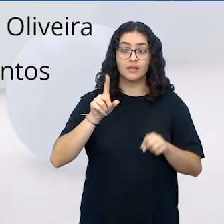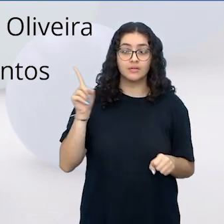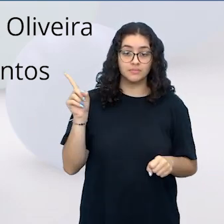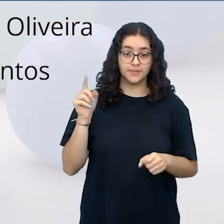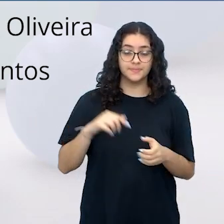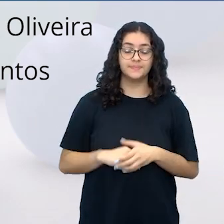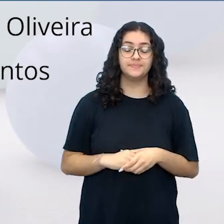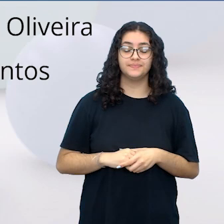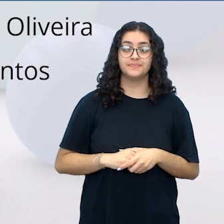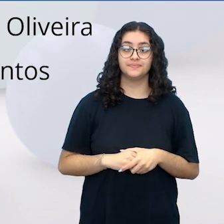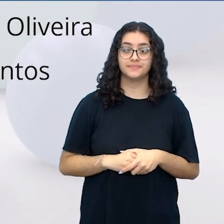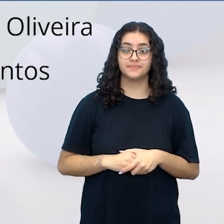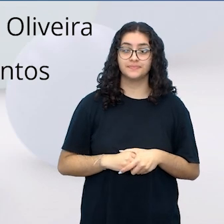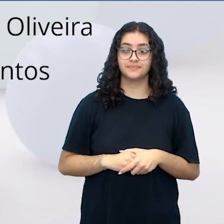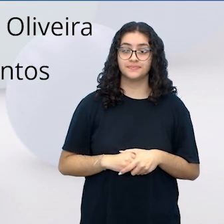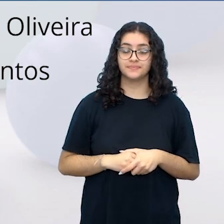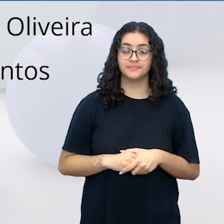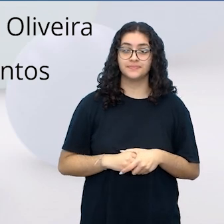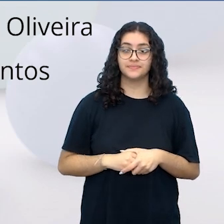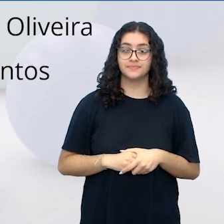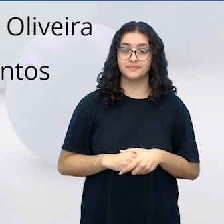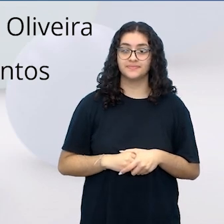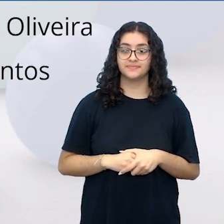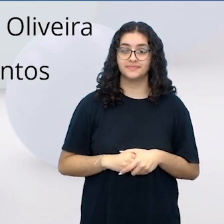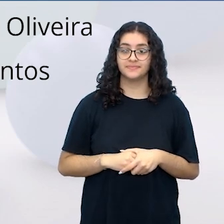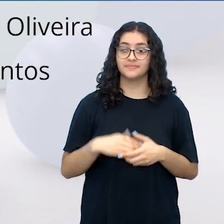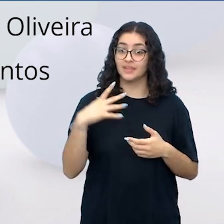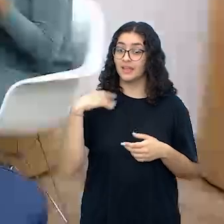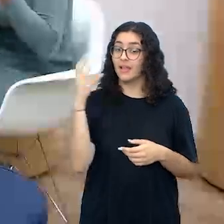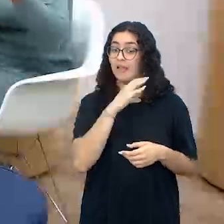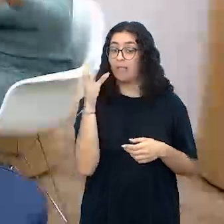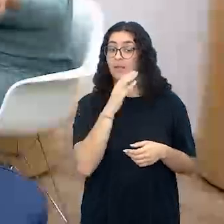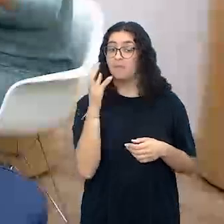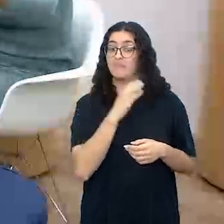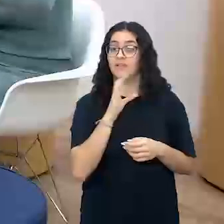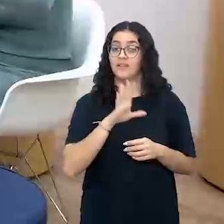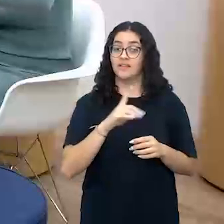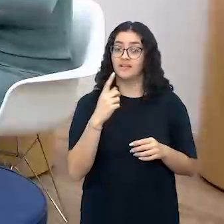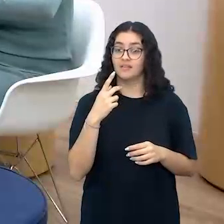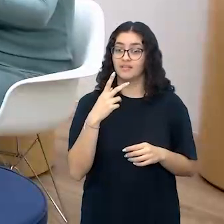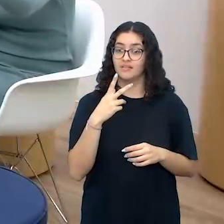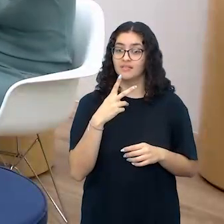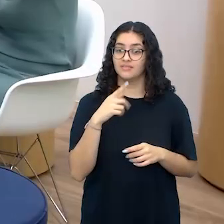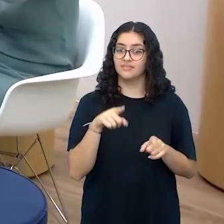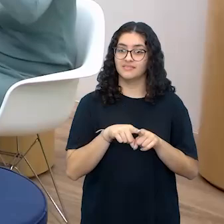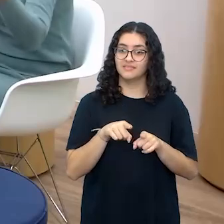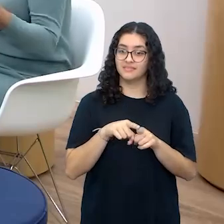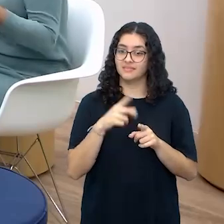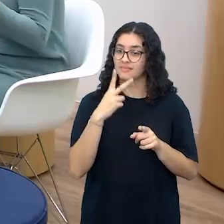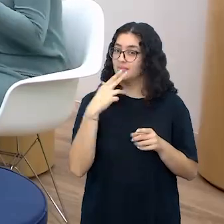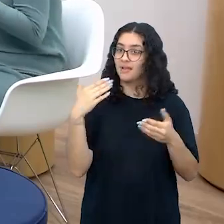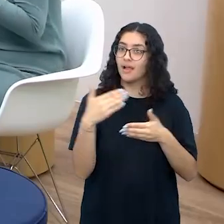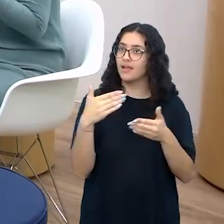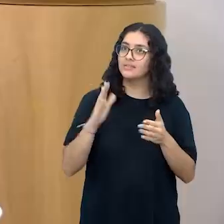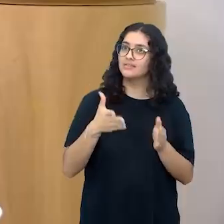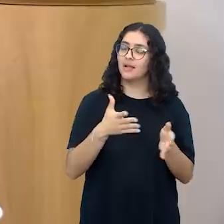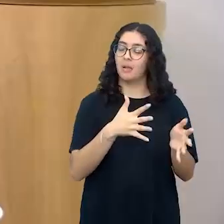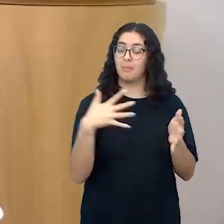Acho que estava com pressa, eu passei tão rapidamente, né? Que a gente acabou passando até além do que